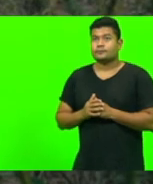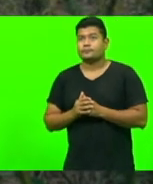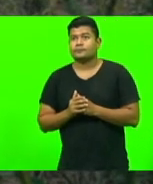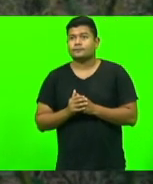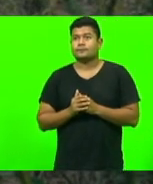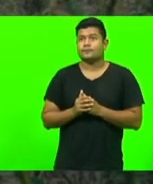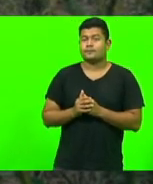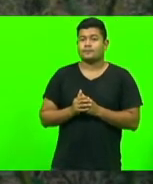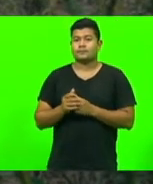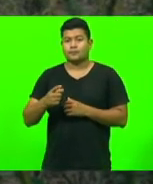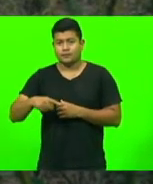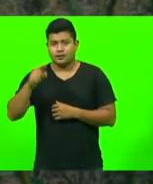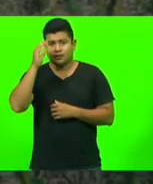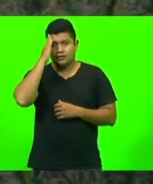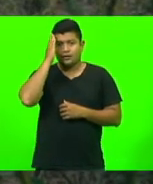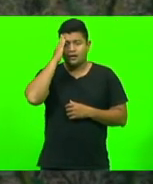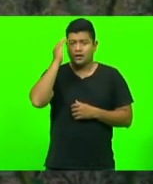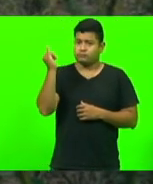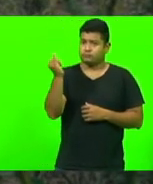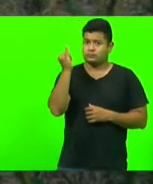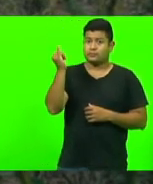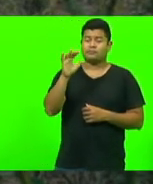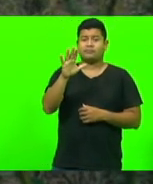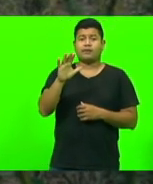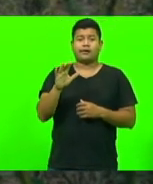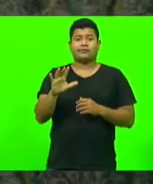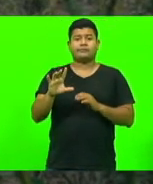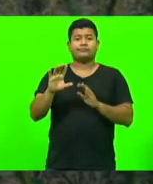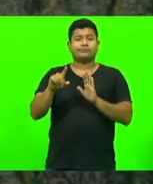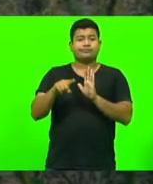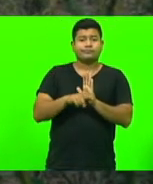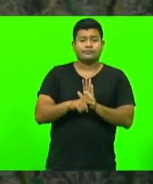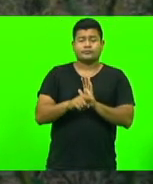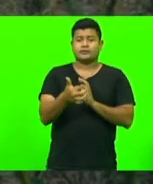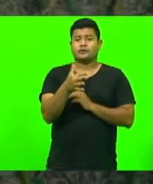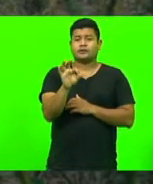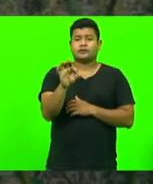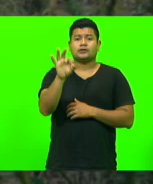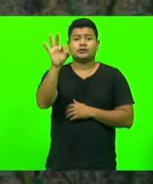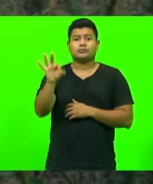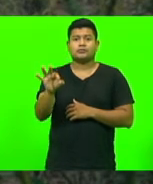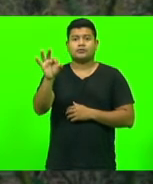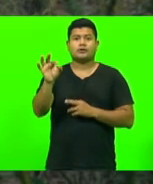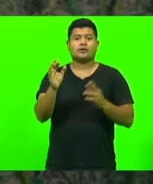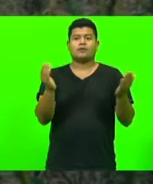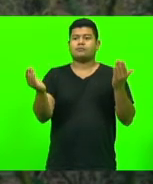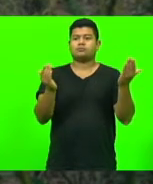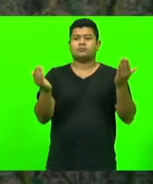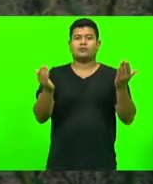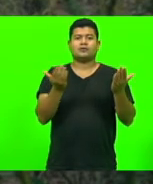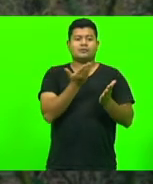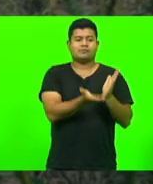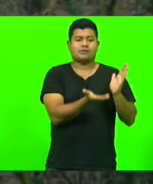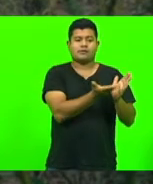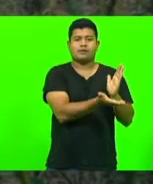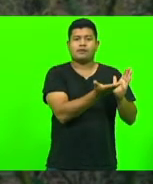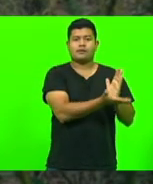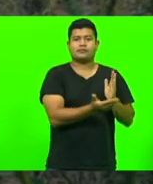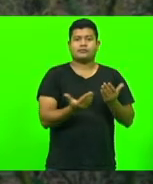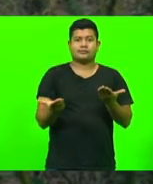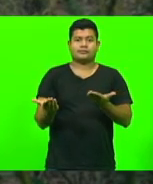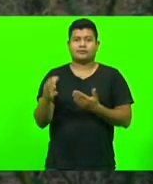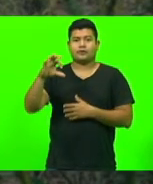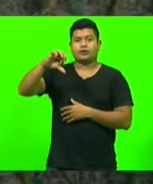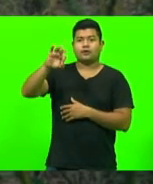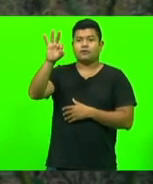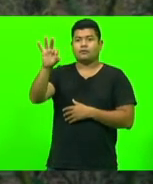que veio, mas é menos de 10% em relação às perdas. Então, esses 90% fica para